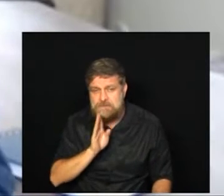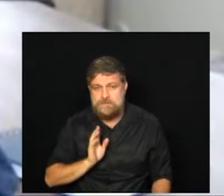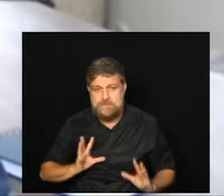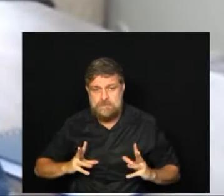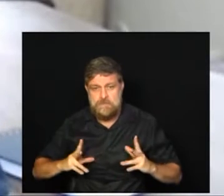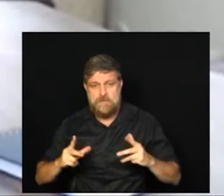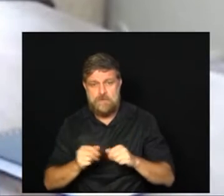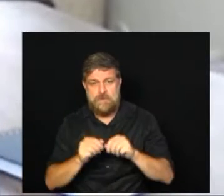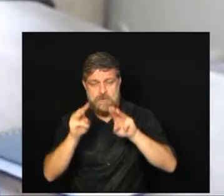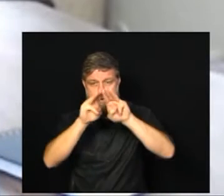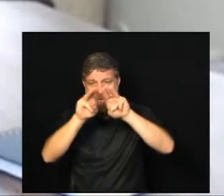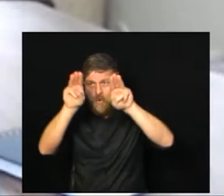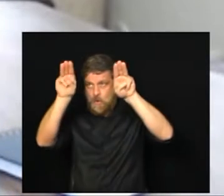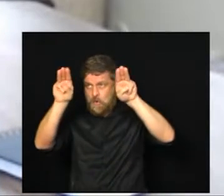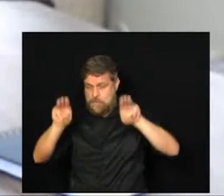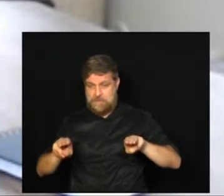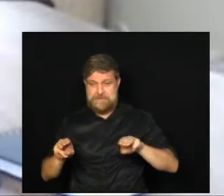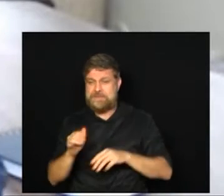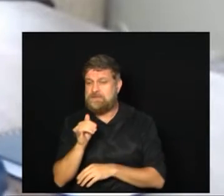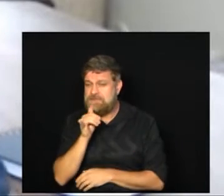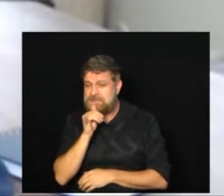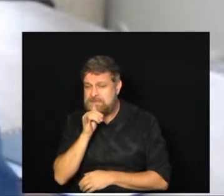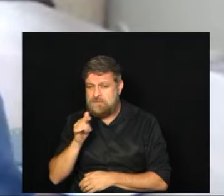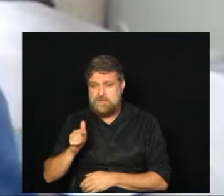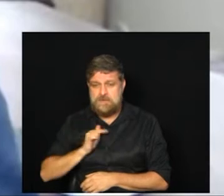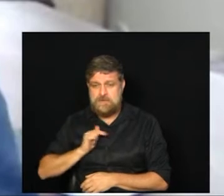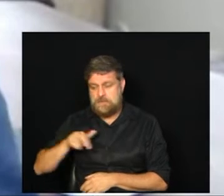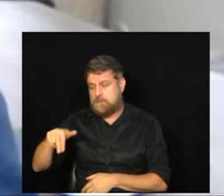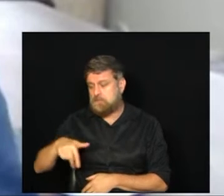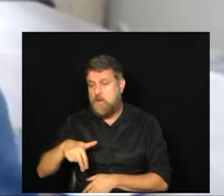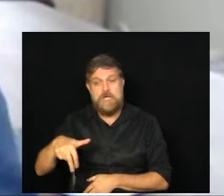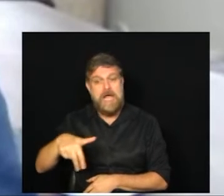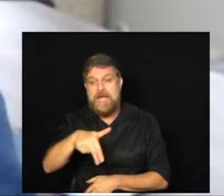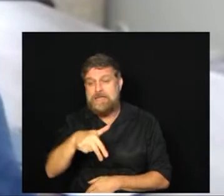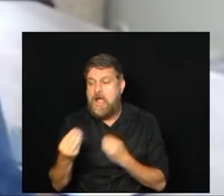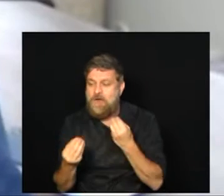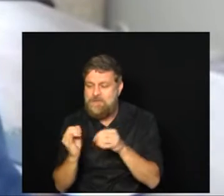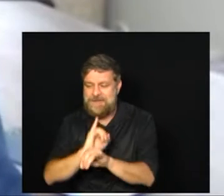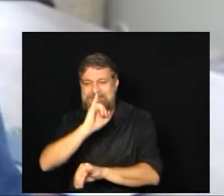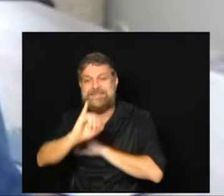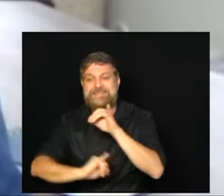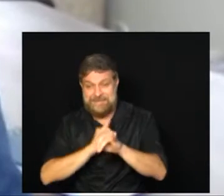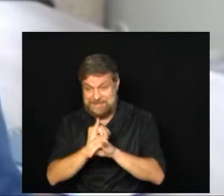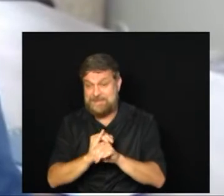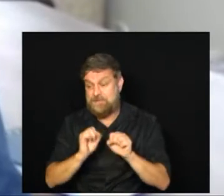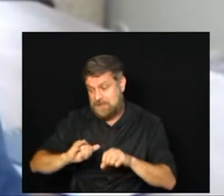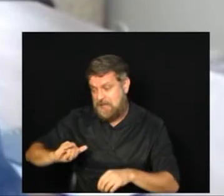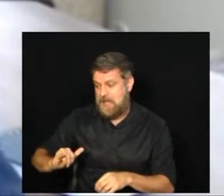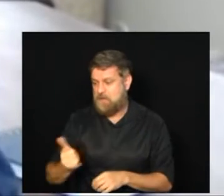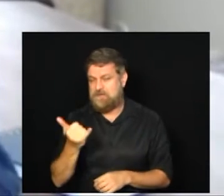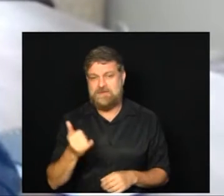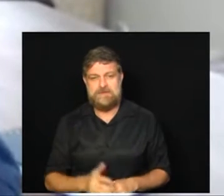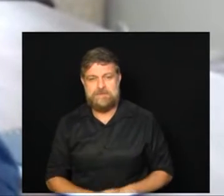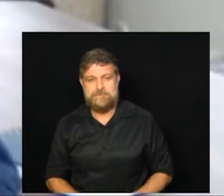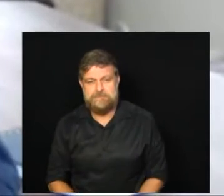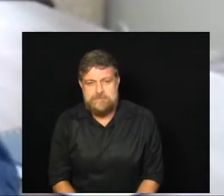grandes museus do mundo estão fazendo tours virtuais, né? Você pode aproveitar esse momento